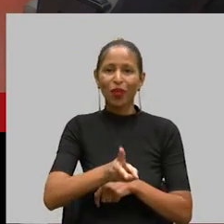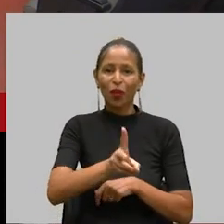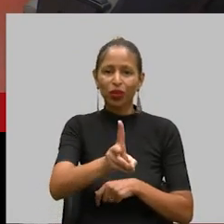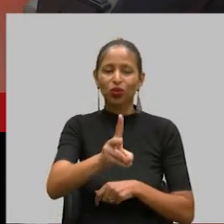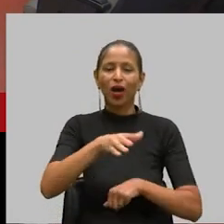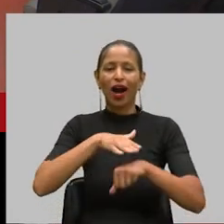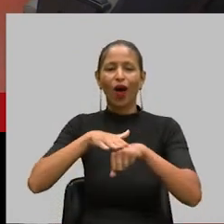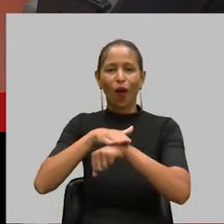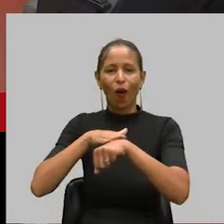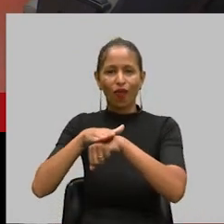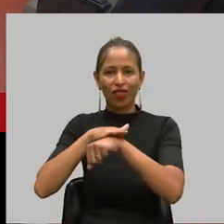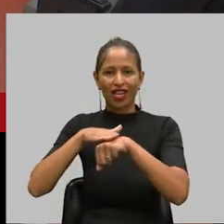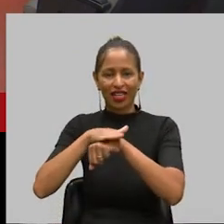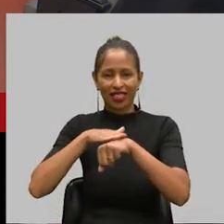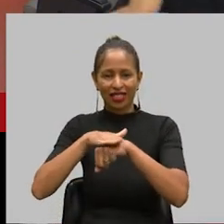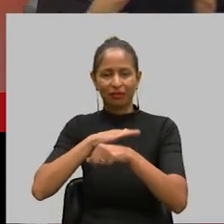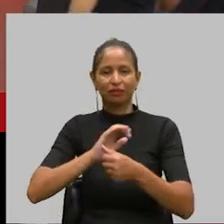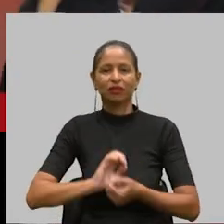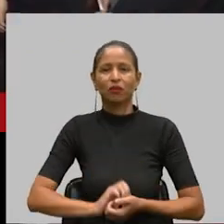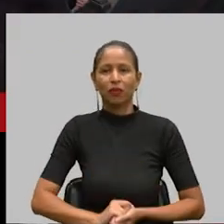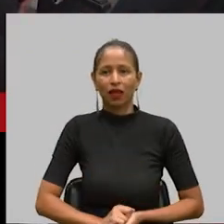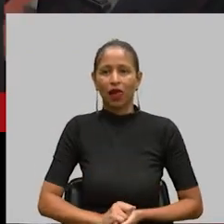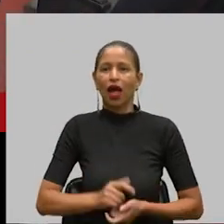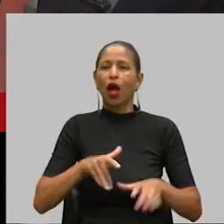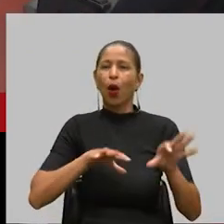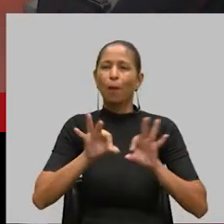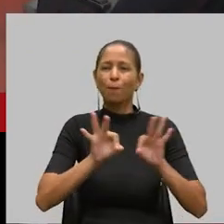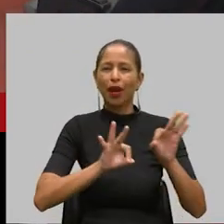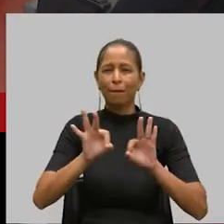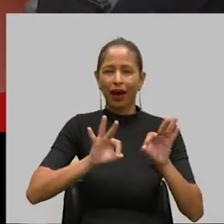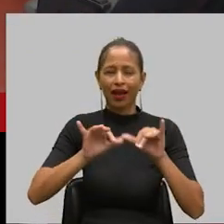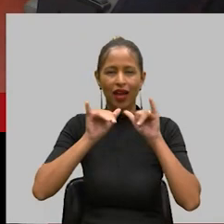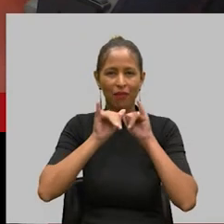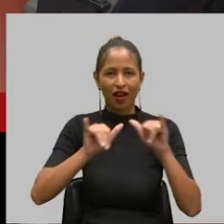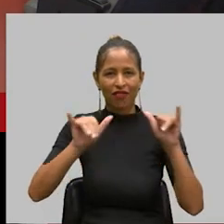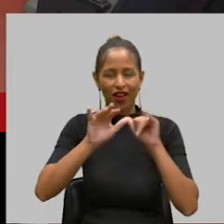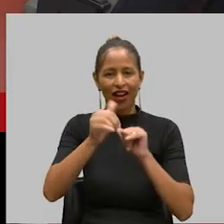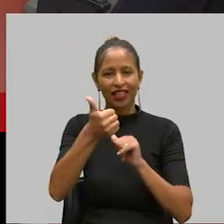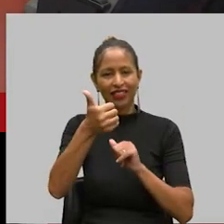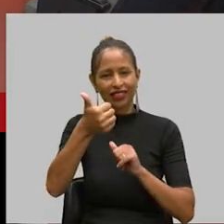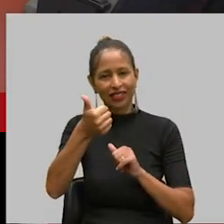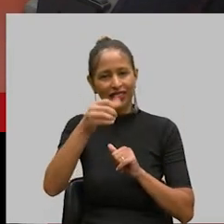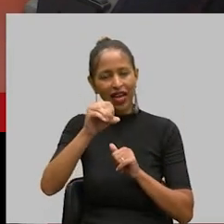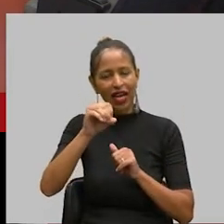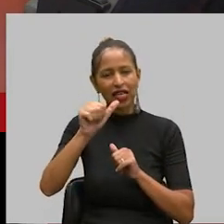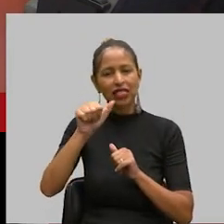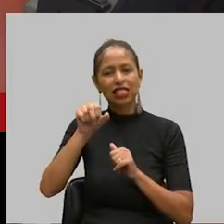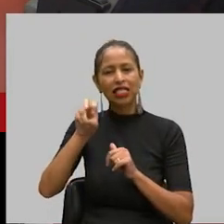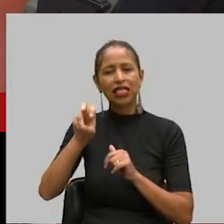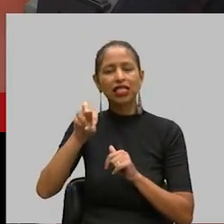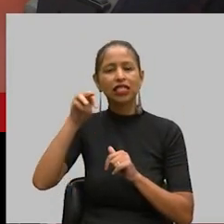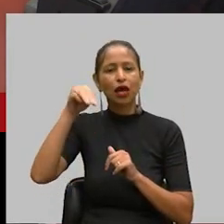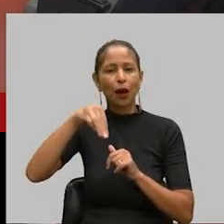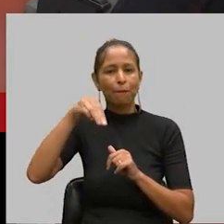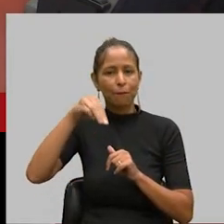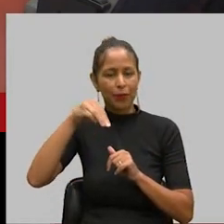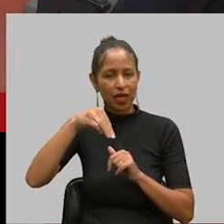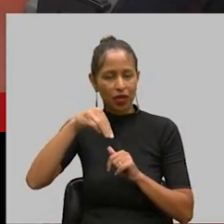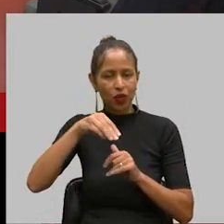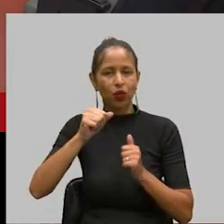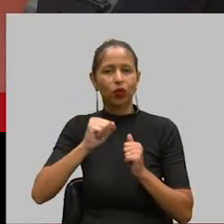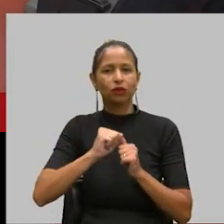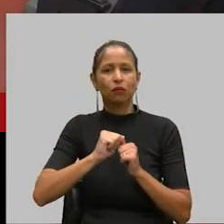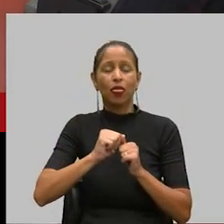conversa eu eu preparei uma Fala aí de 10 a 15 minutos na tentativa de